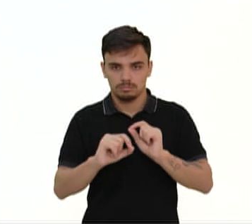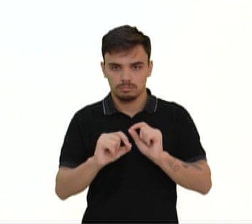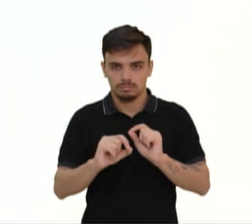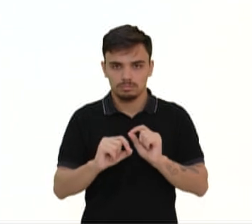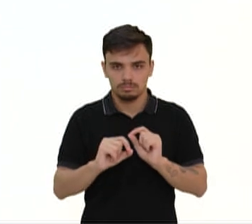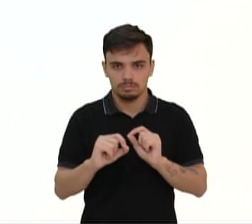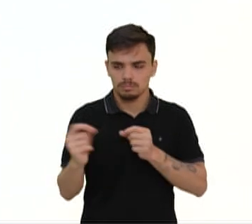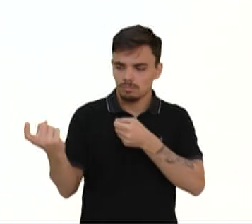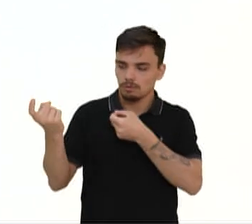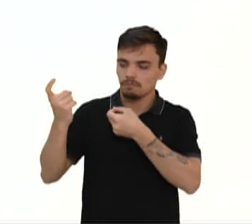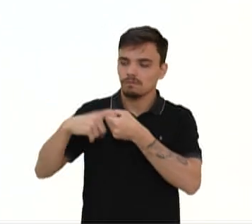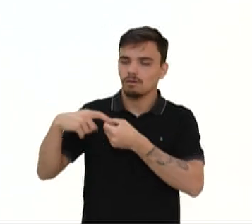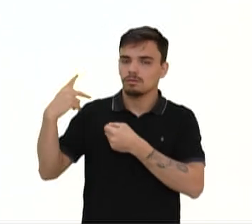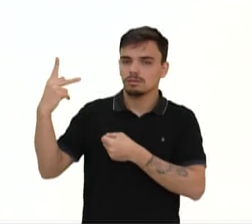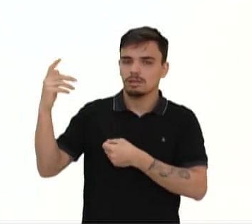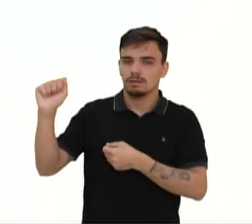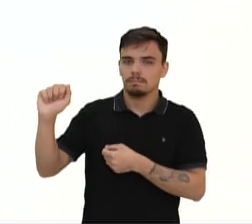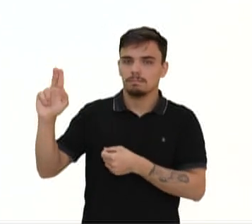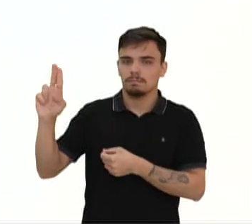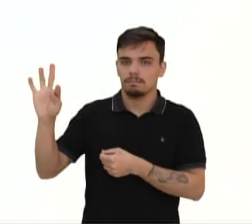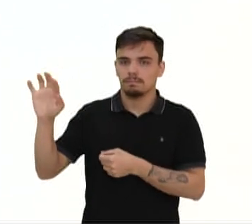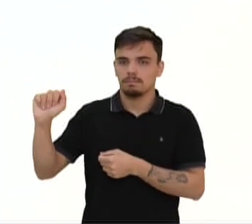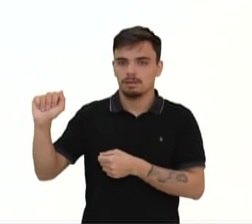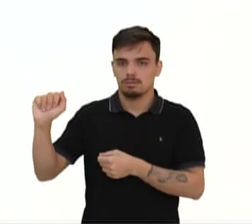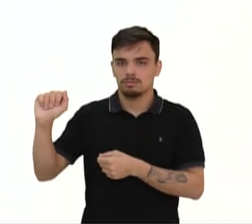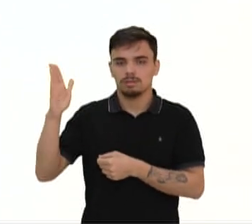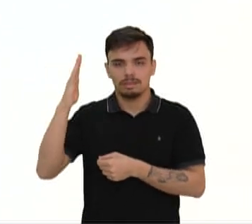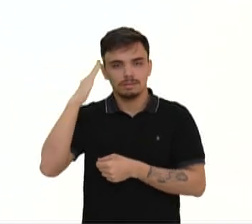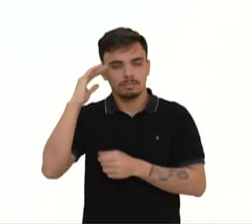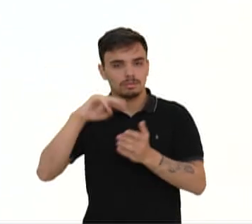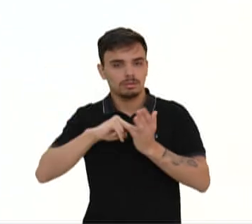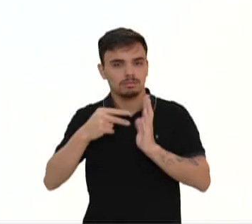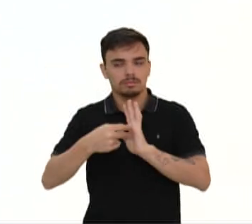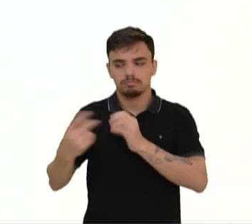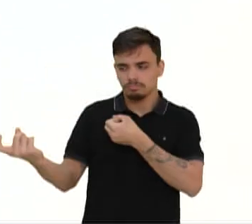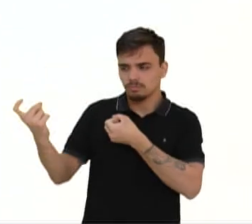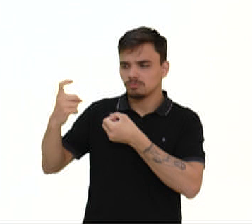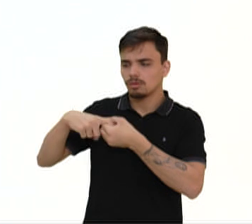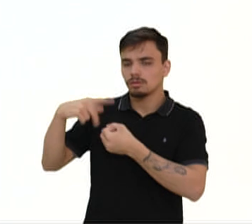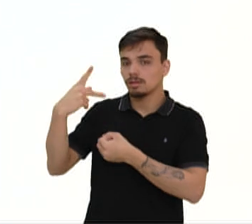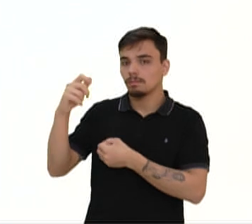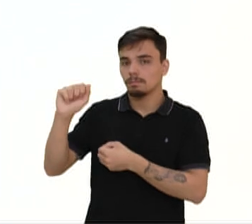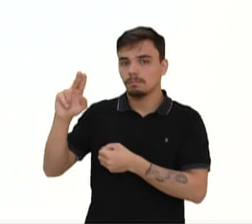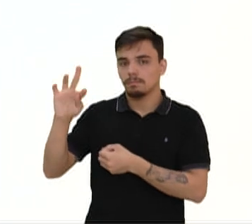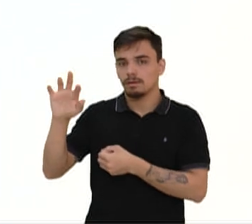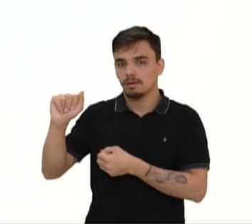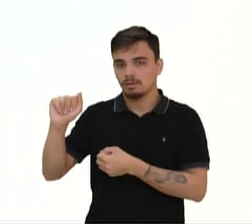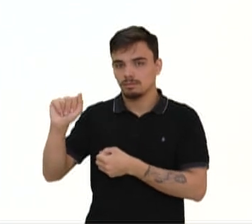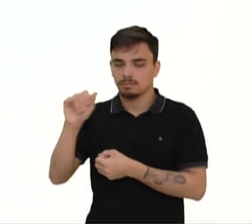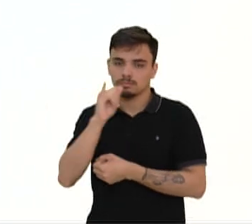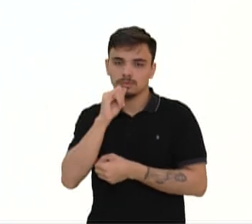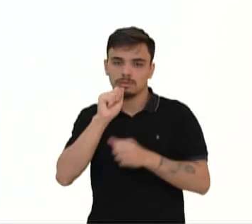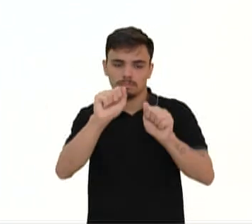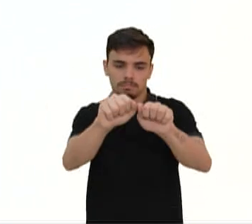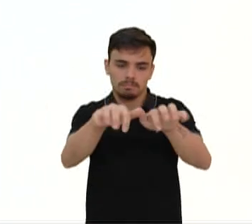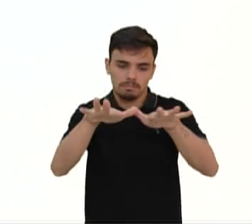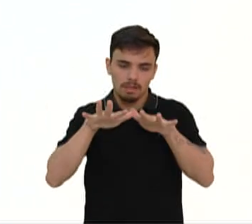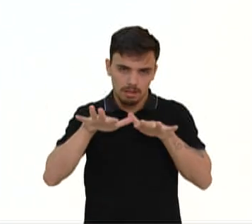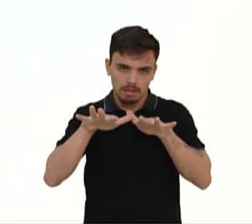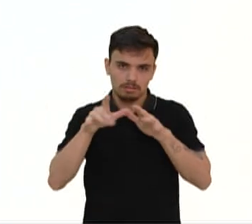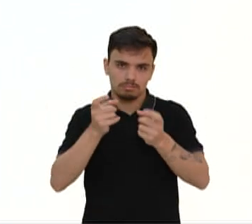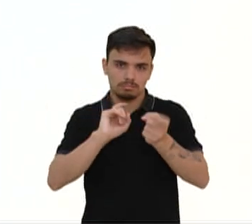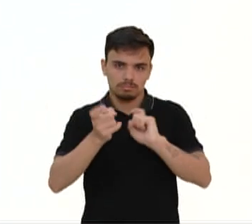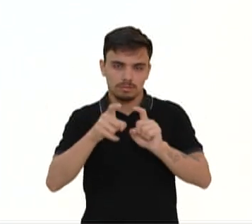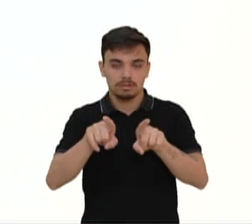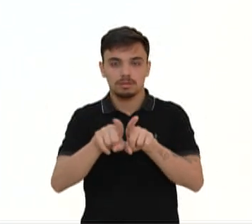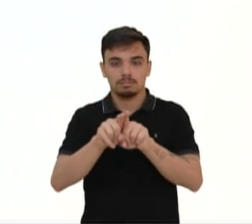à pauta, que agora vocês já sabem, quando escutarem falar, ah, volta à pauta, é, na Assembleia, enfim, no Congresso,